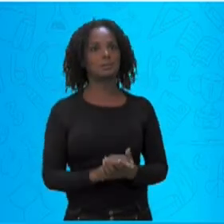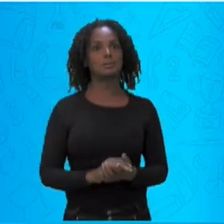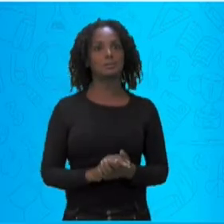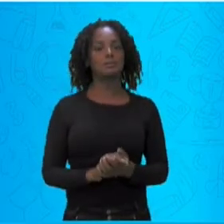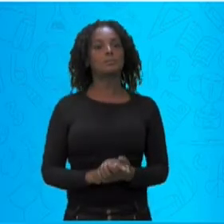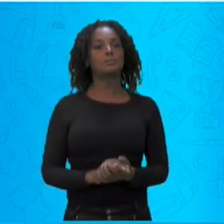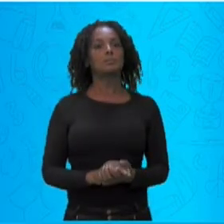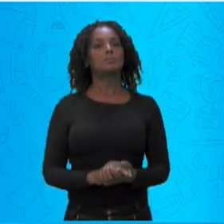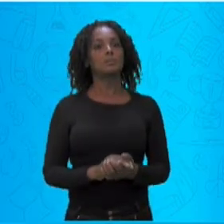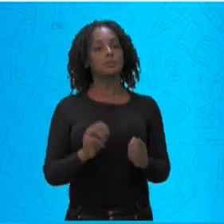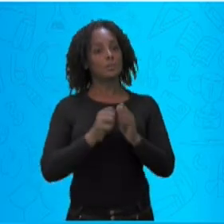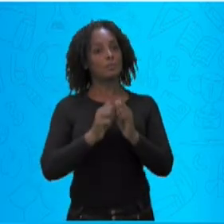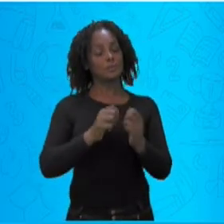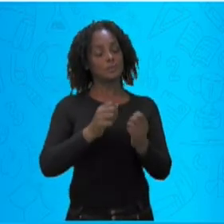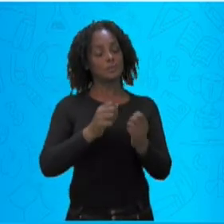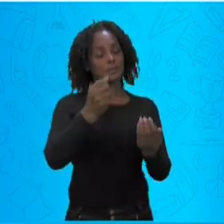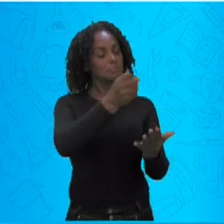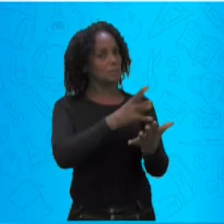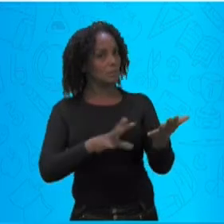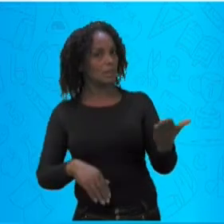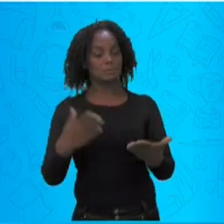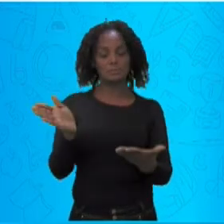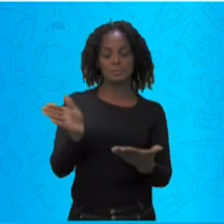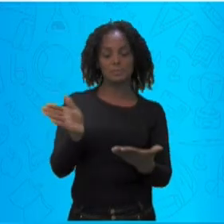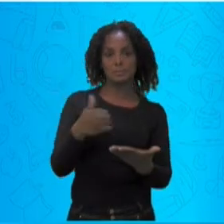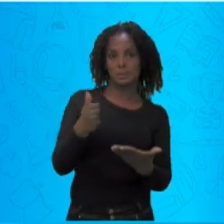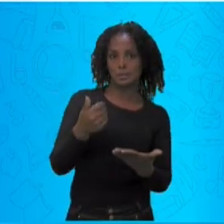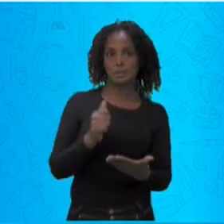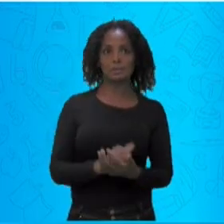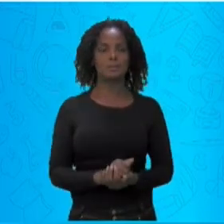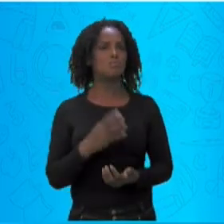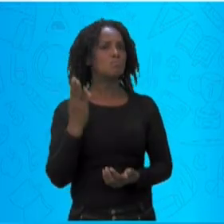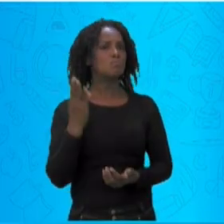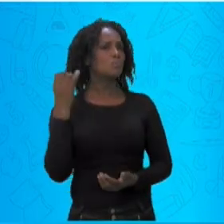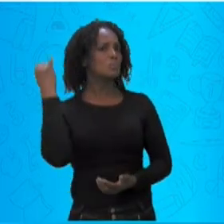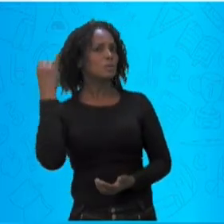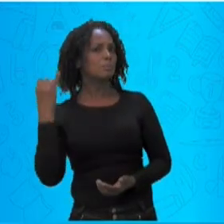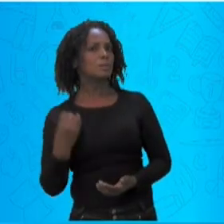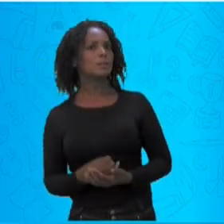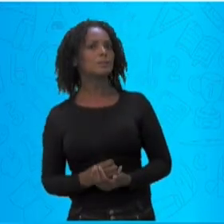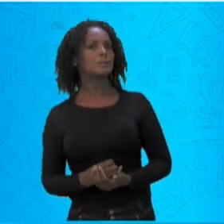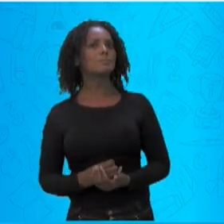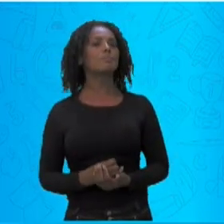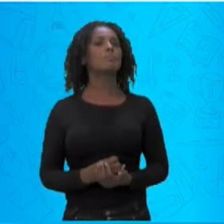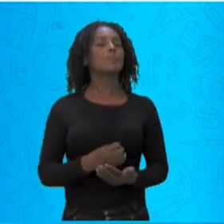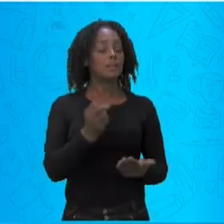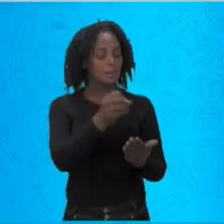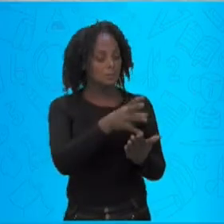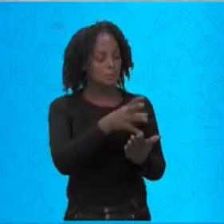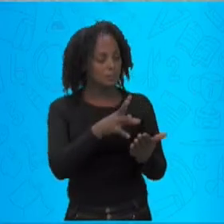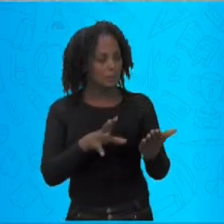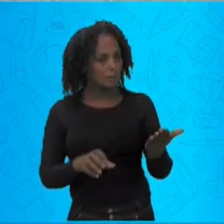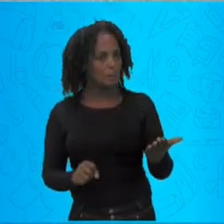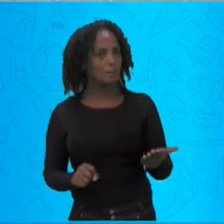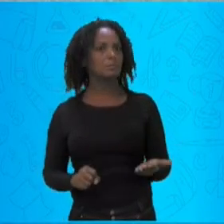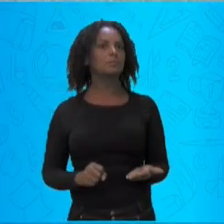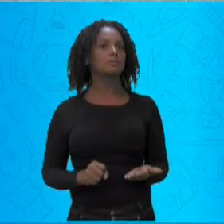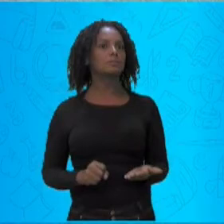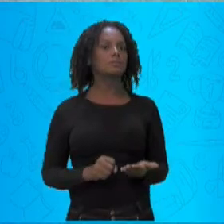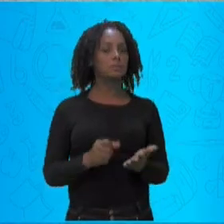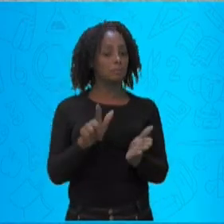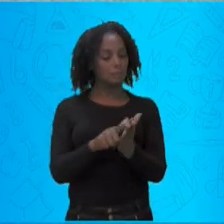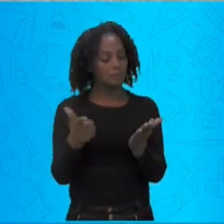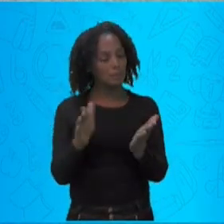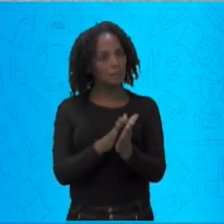as atividades da plataforma no seu caderno. É muito importante que essas atividades fiquem todas registradas